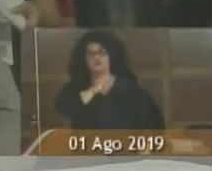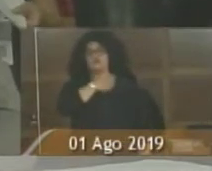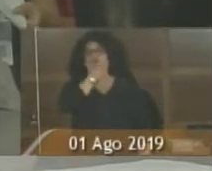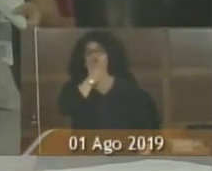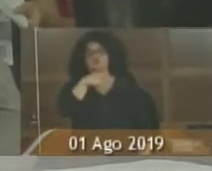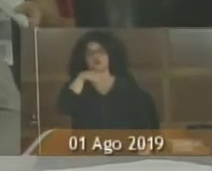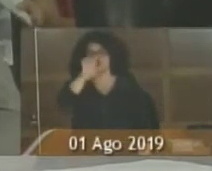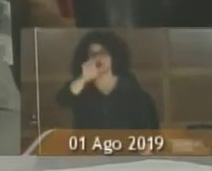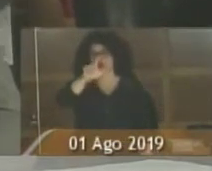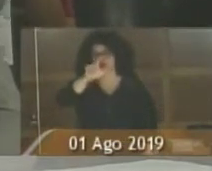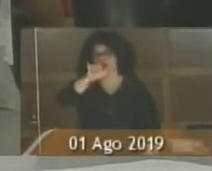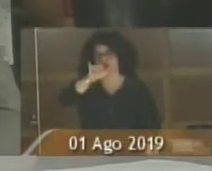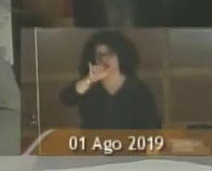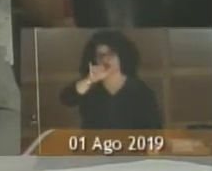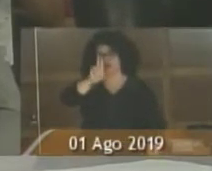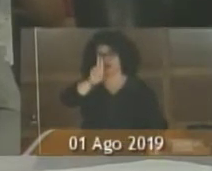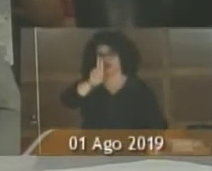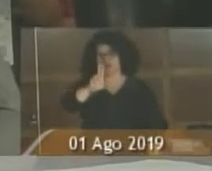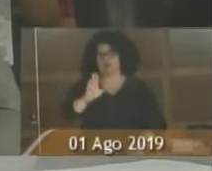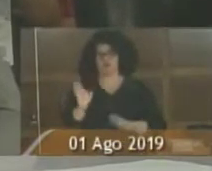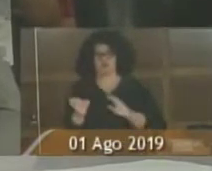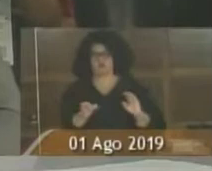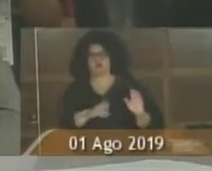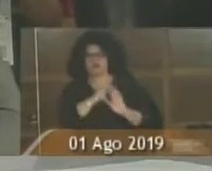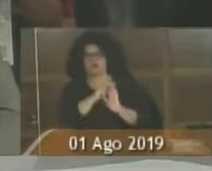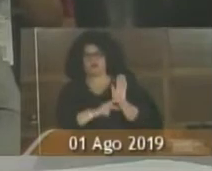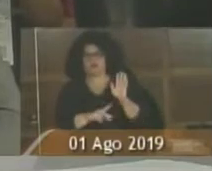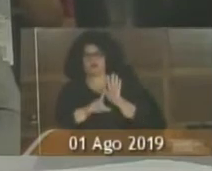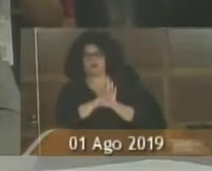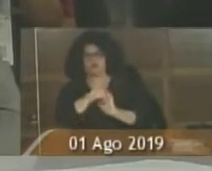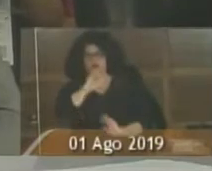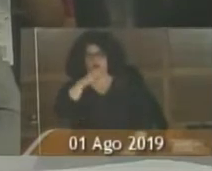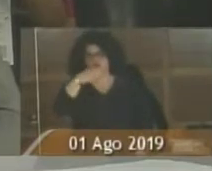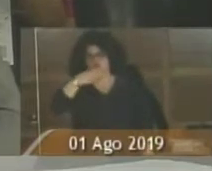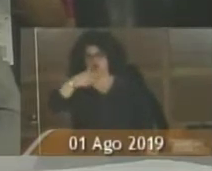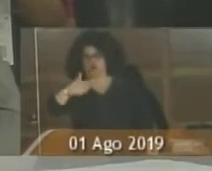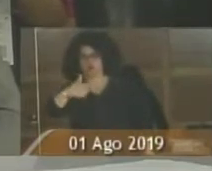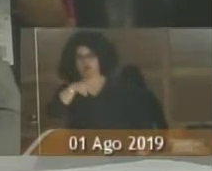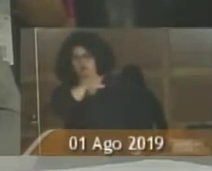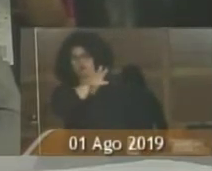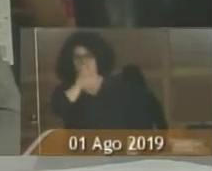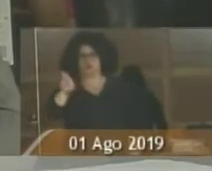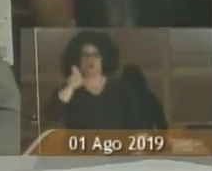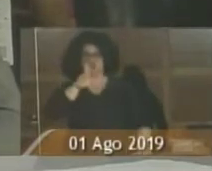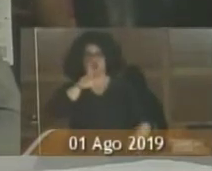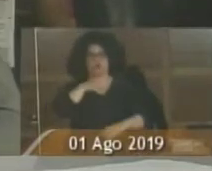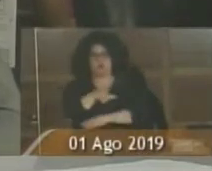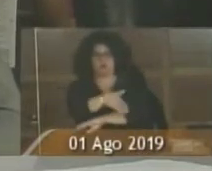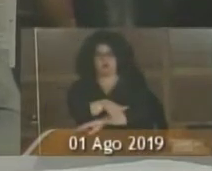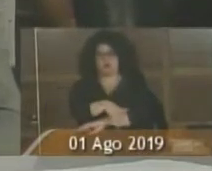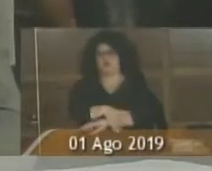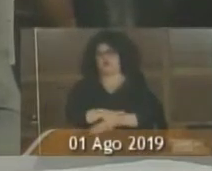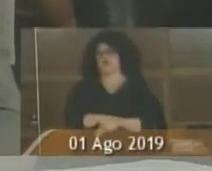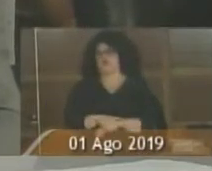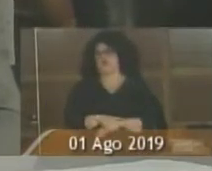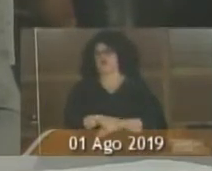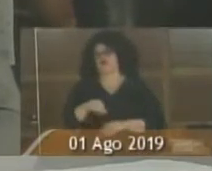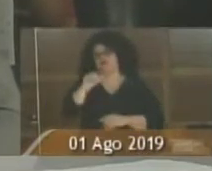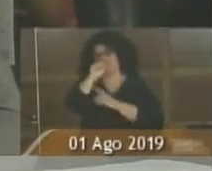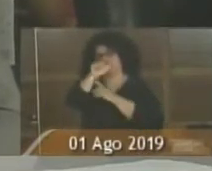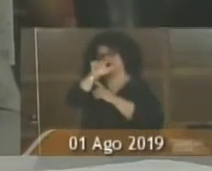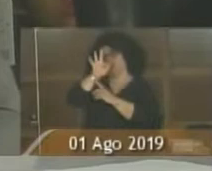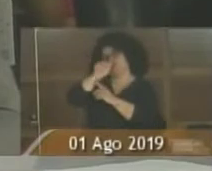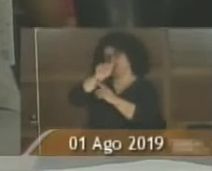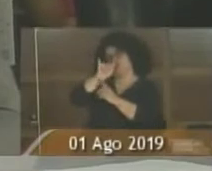Elio João da Penha. Projeto de lei 032, dispõe sua denominação de logradouro público na rua Alfaiate